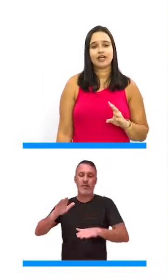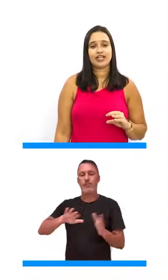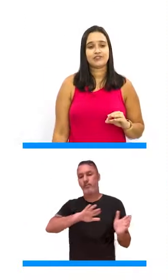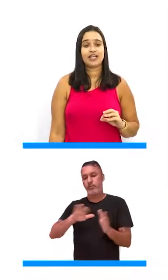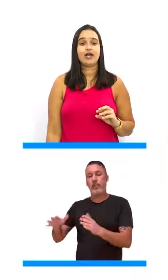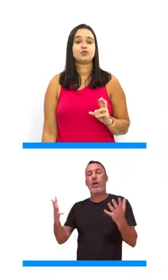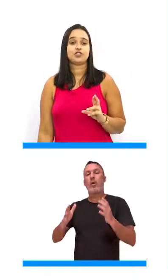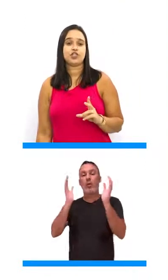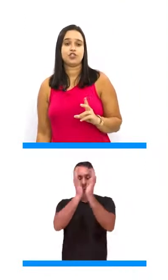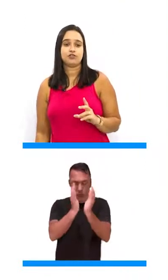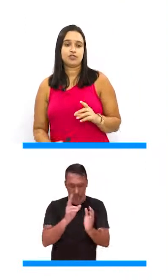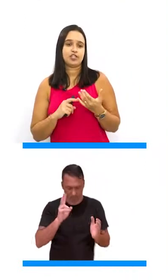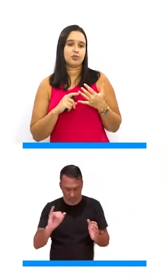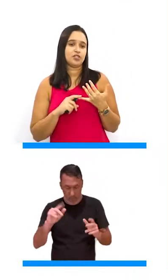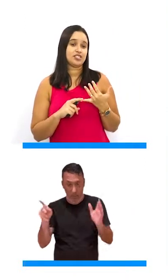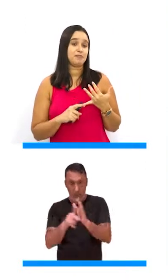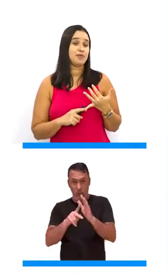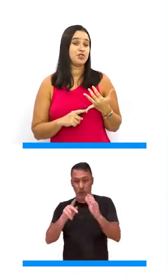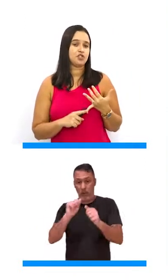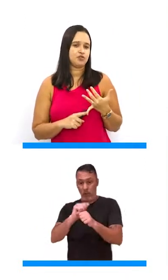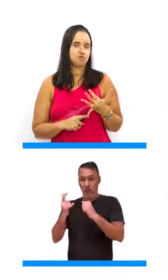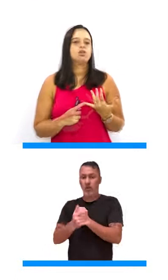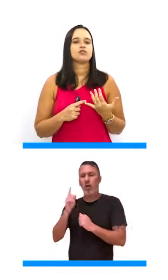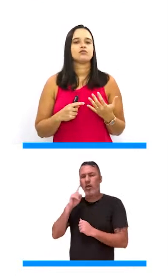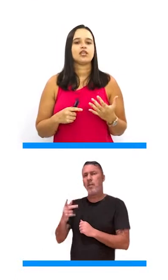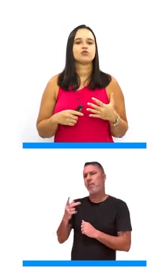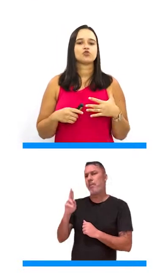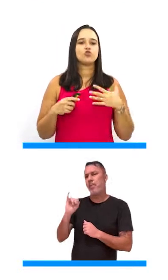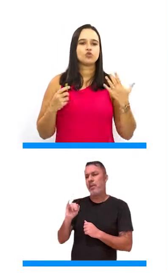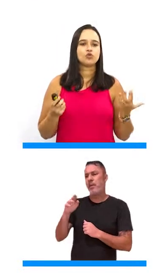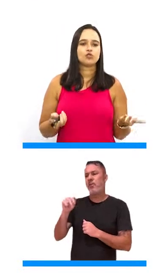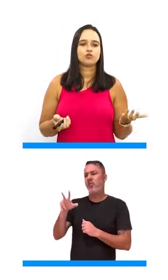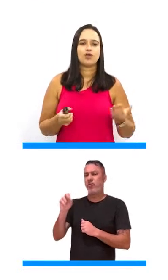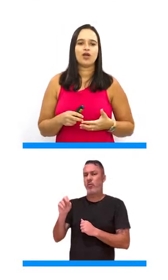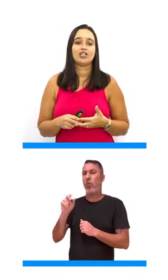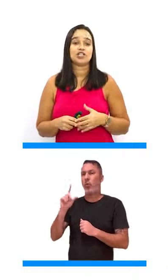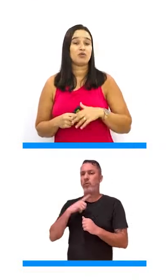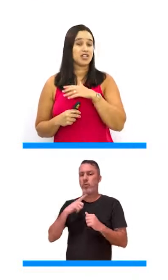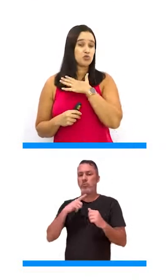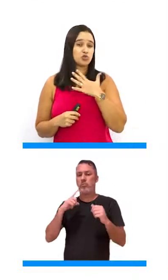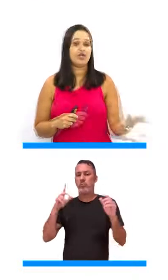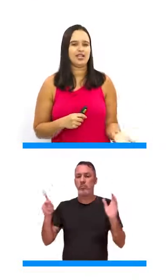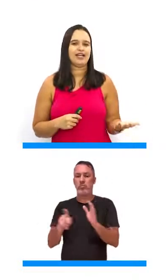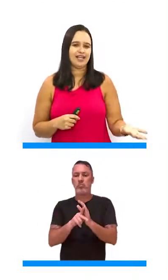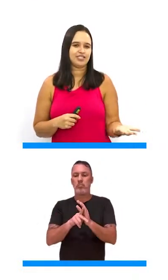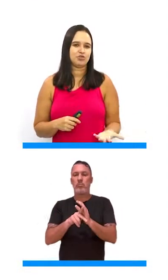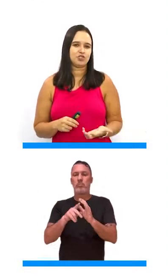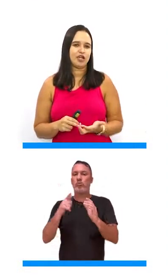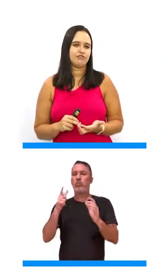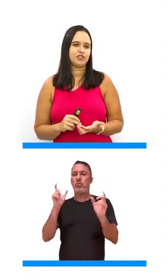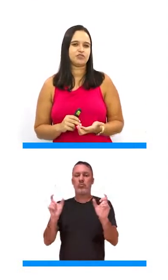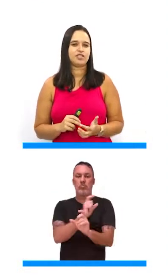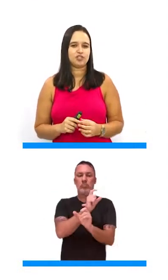agora classificar os adjetivos. Eles podem ser primitivos, que são termos construídos por um radical que não sofre acréscimo